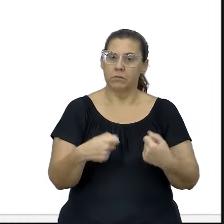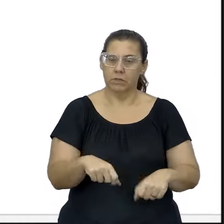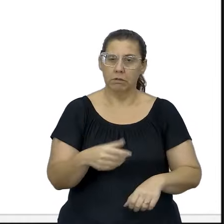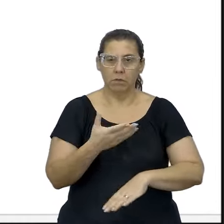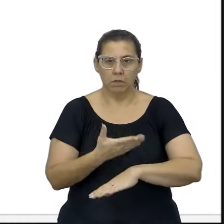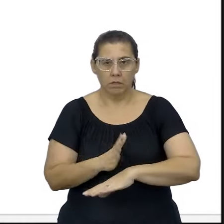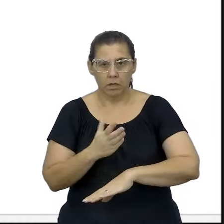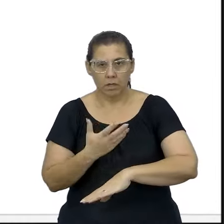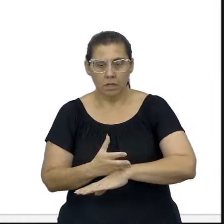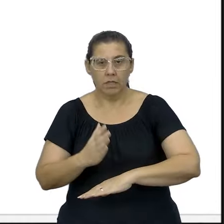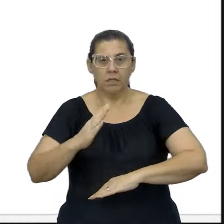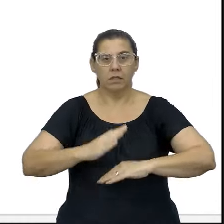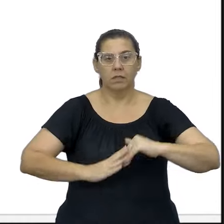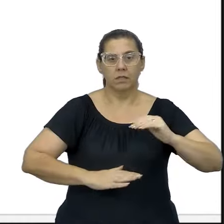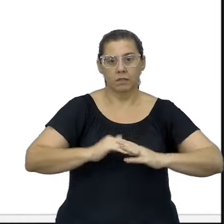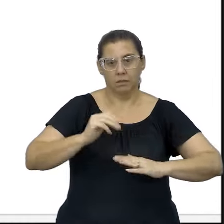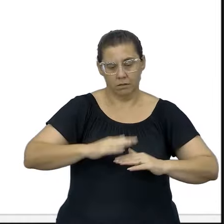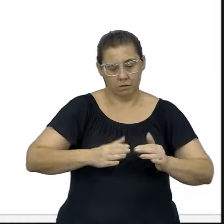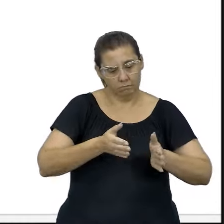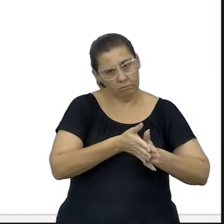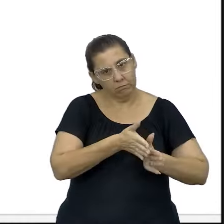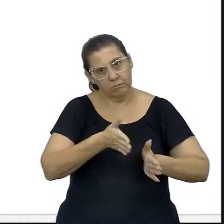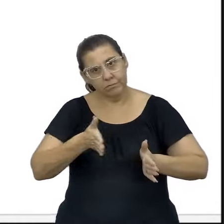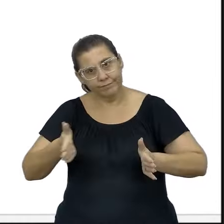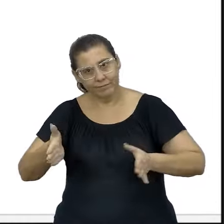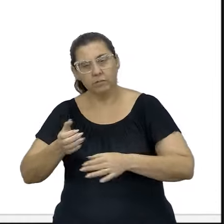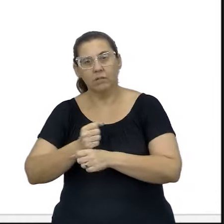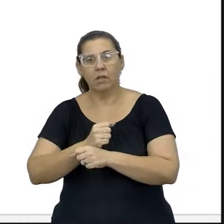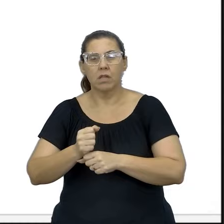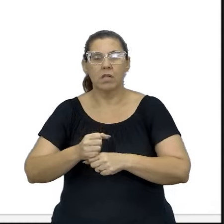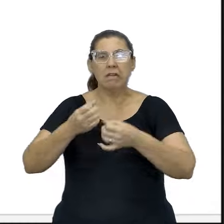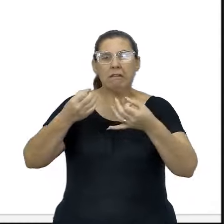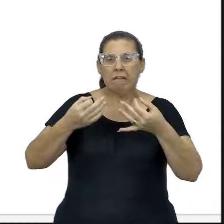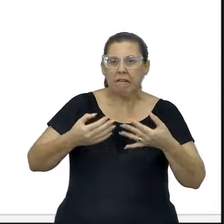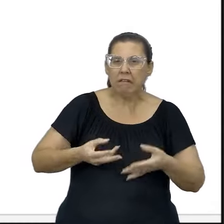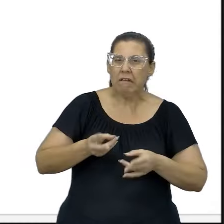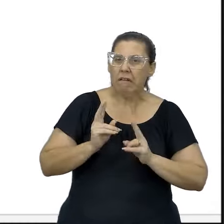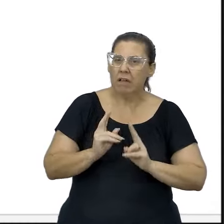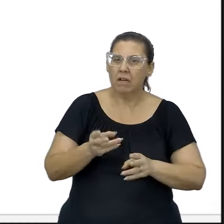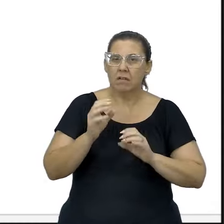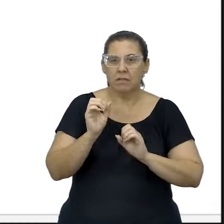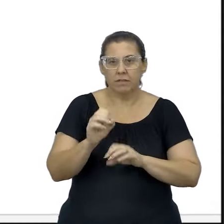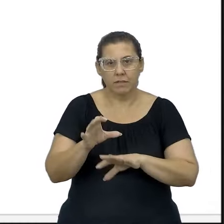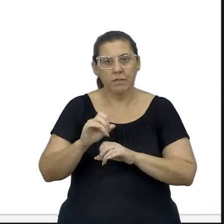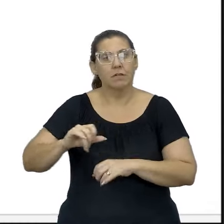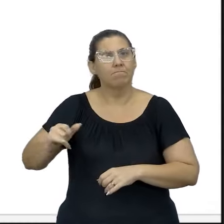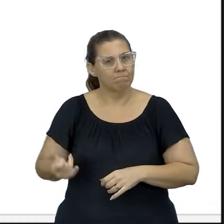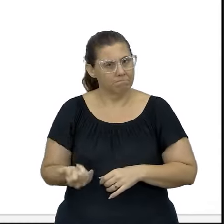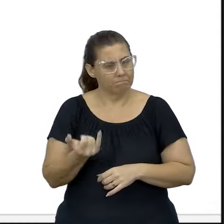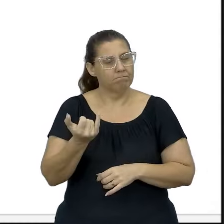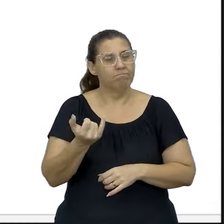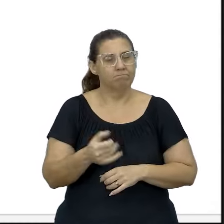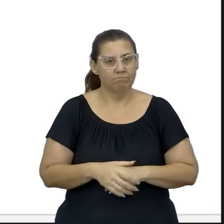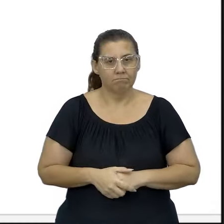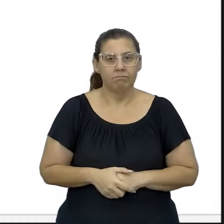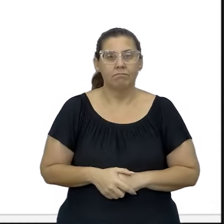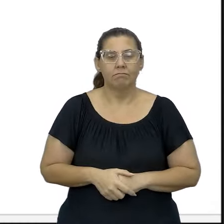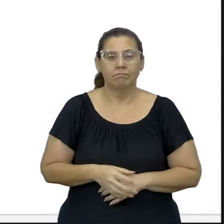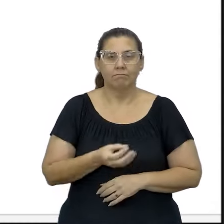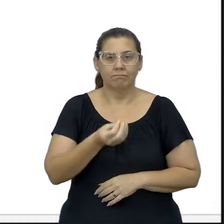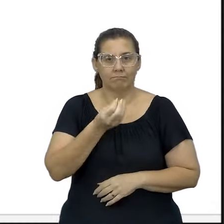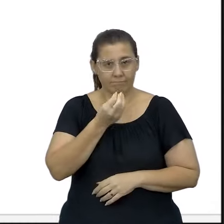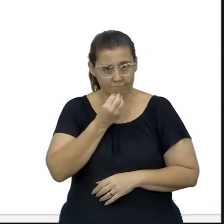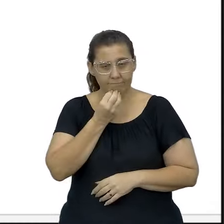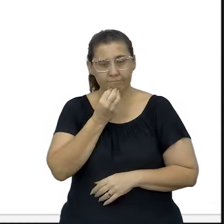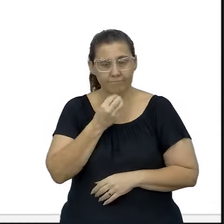essa habilidade ao longo dos anos. O que eu sempre falo, né, as sucessivas oportunidades.